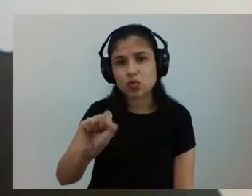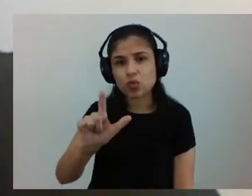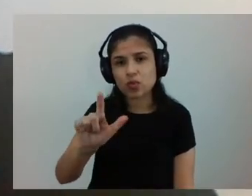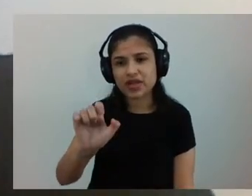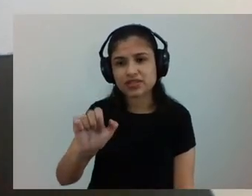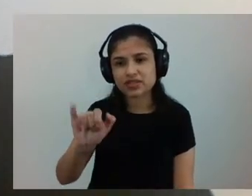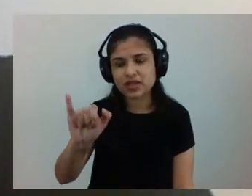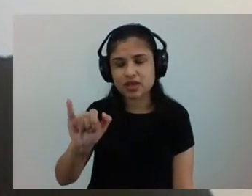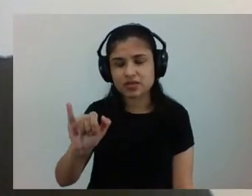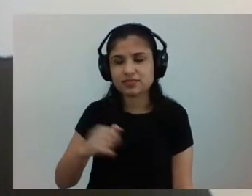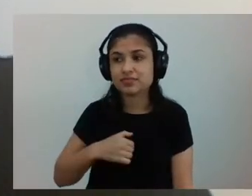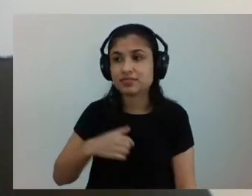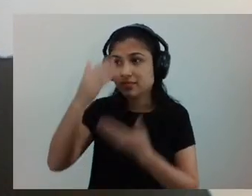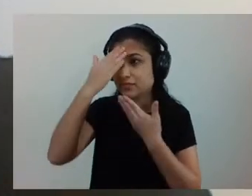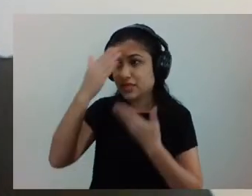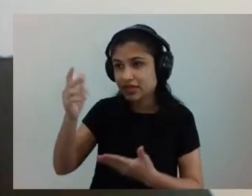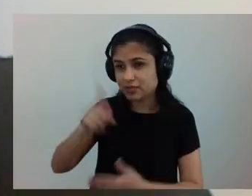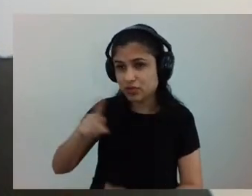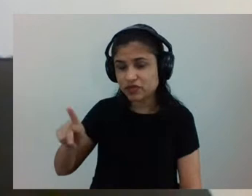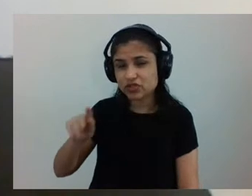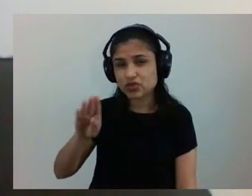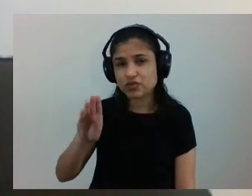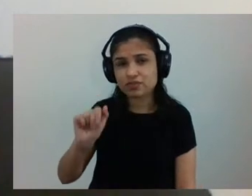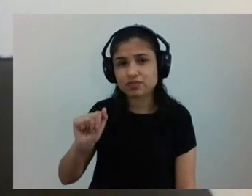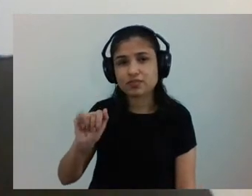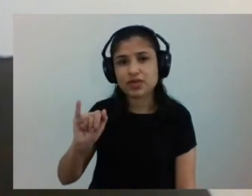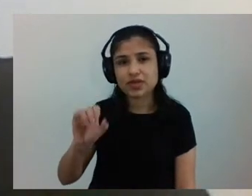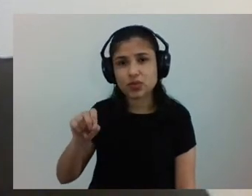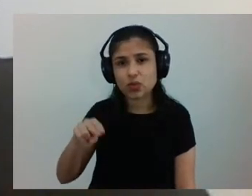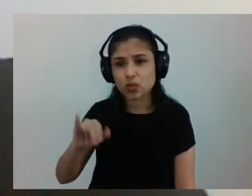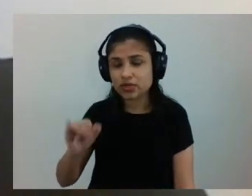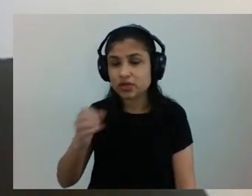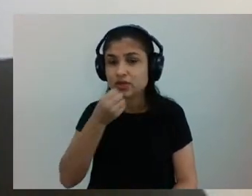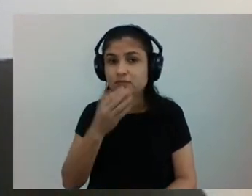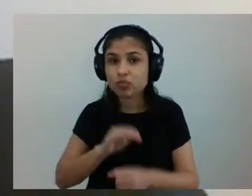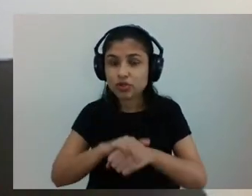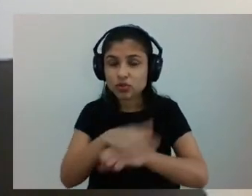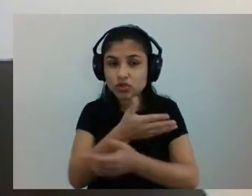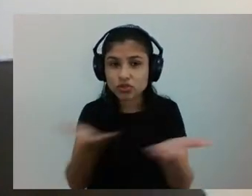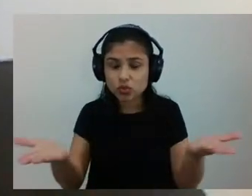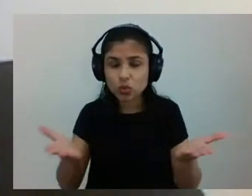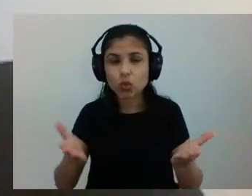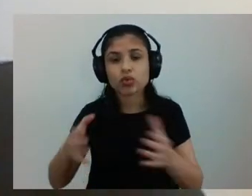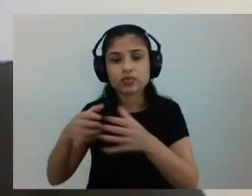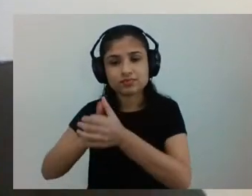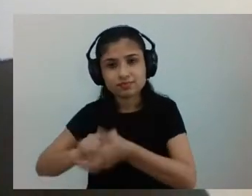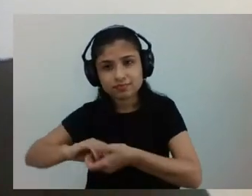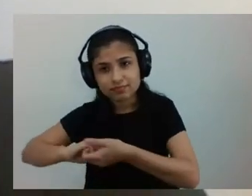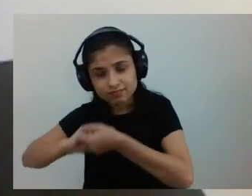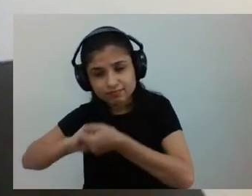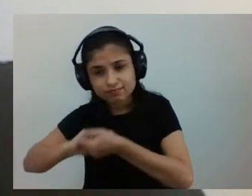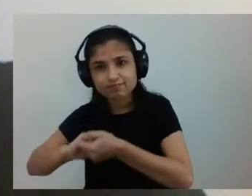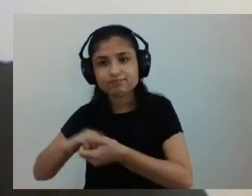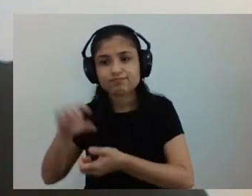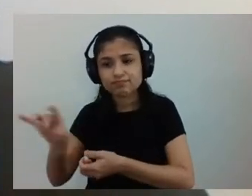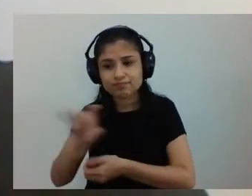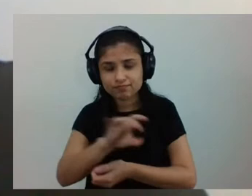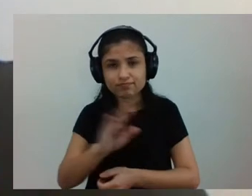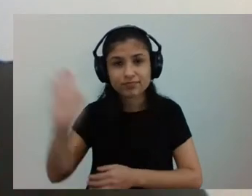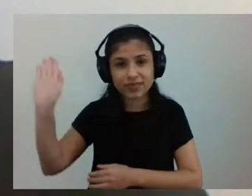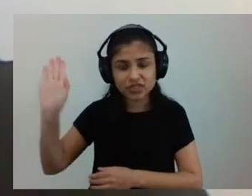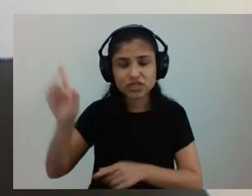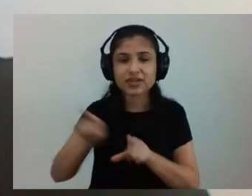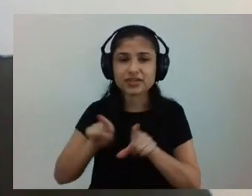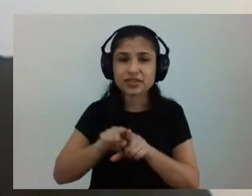Muito obrigado, professor Baione. Uma boa noite a todos, cumprimento cada um dos candidatos e também a todos aqueles que nos acompanham por